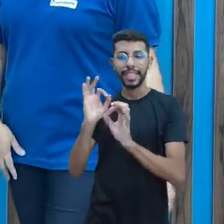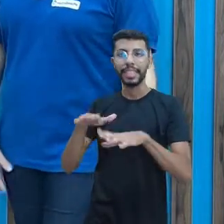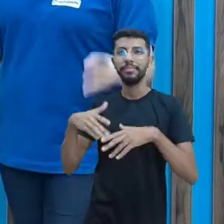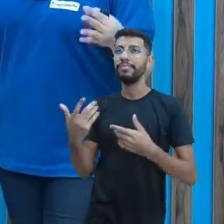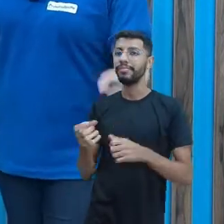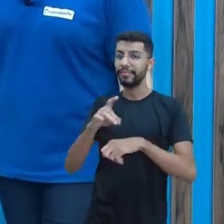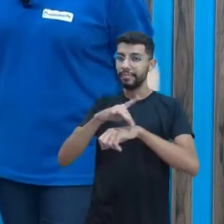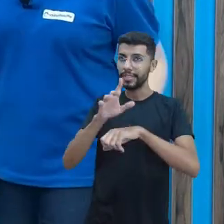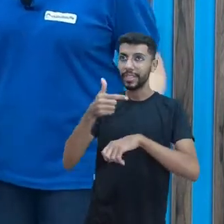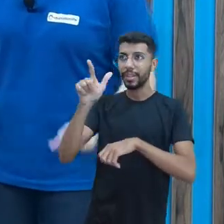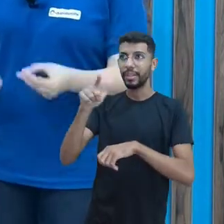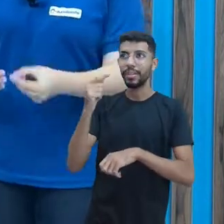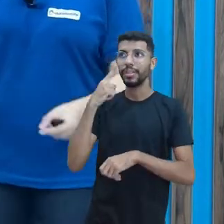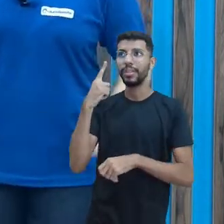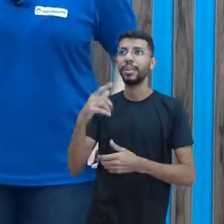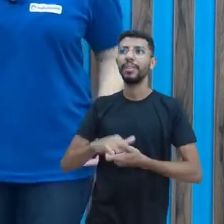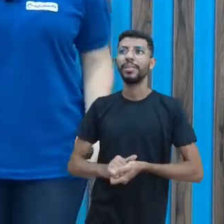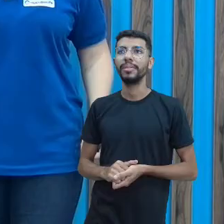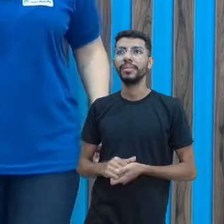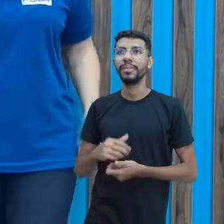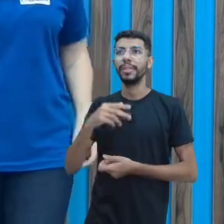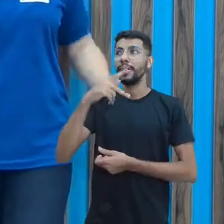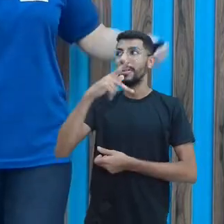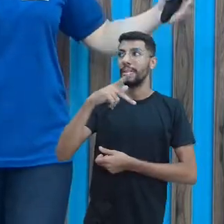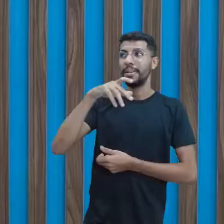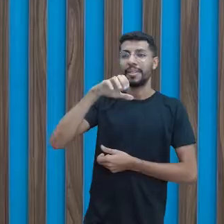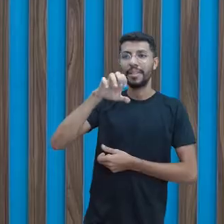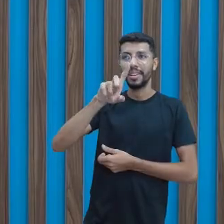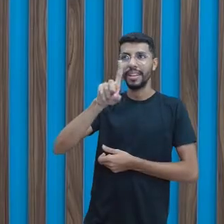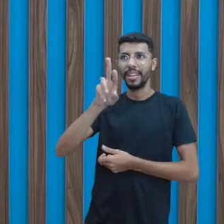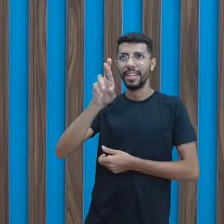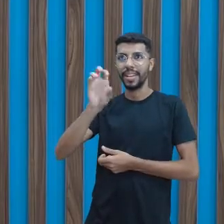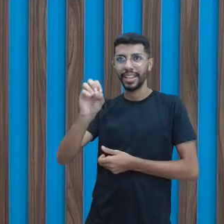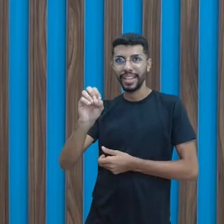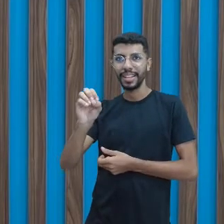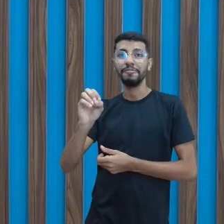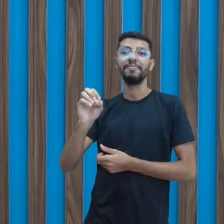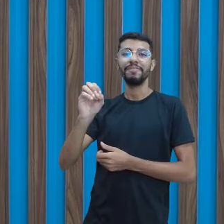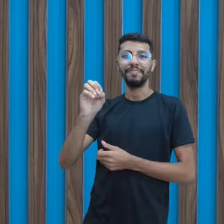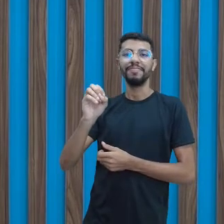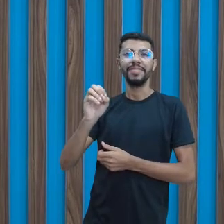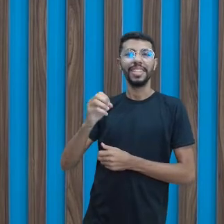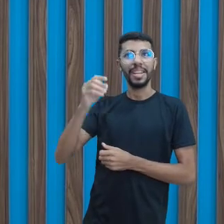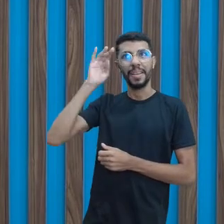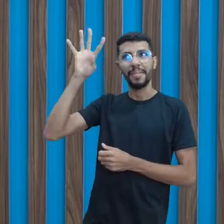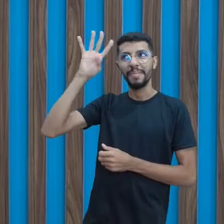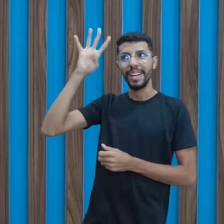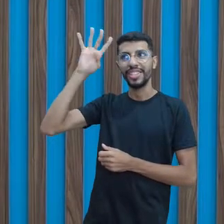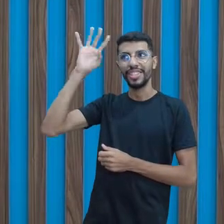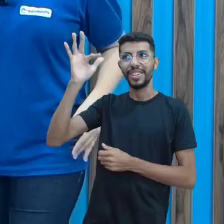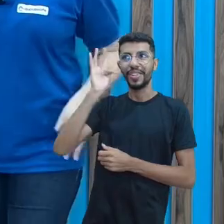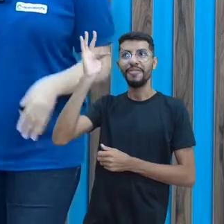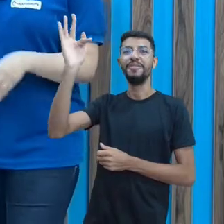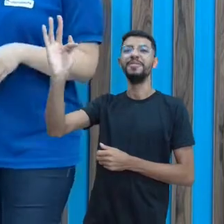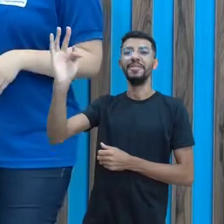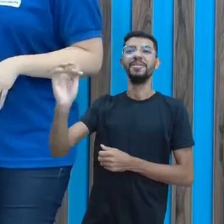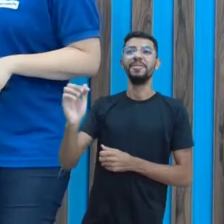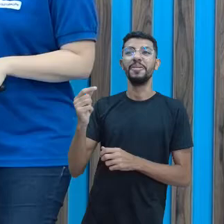né? Pedro, prevendo o futuro, falou do tênis. Eu quis deixar essa piada